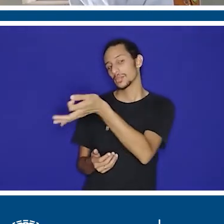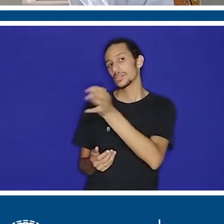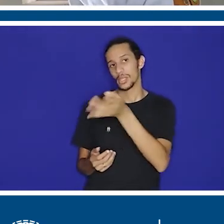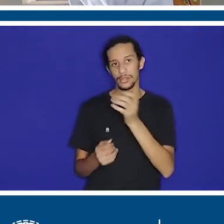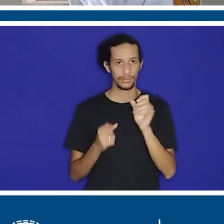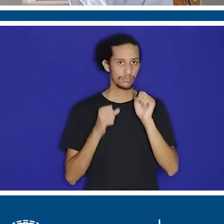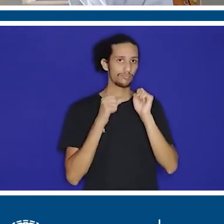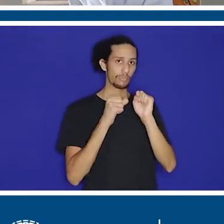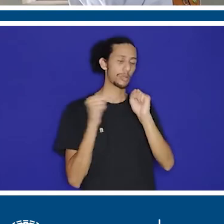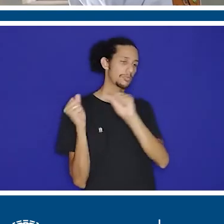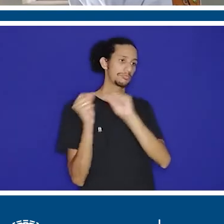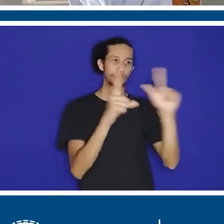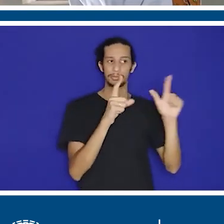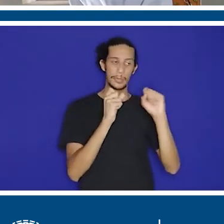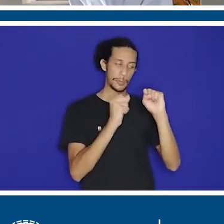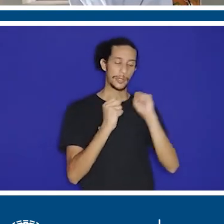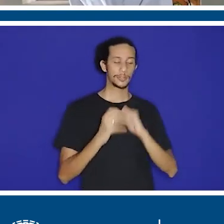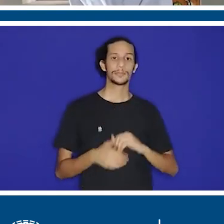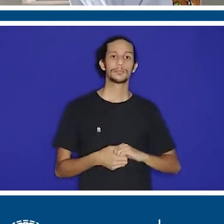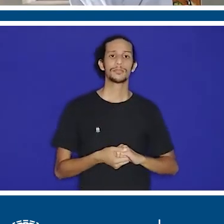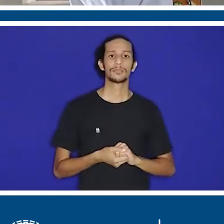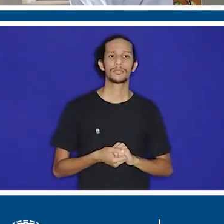Isso, pode passar o outro.